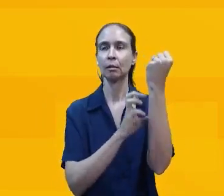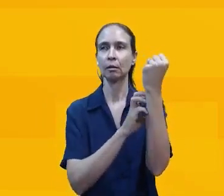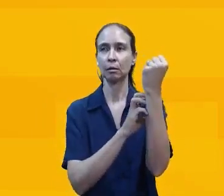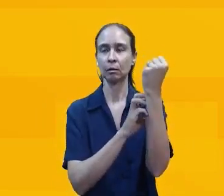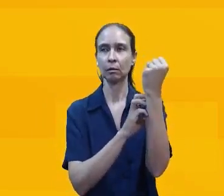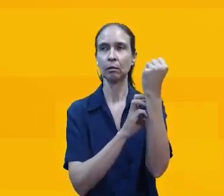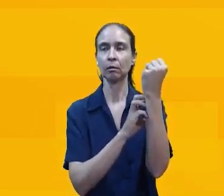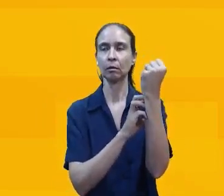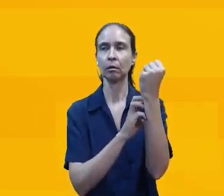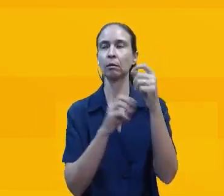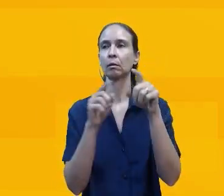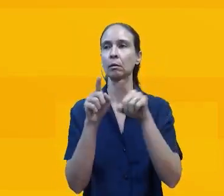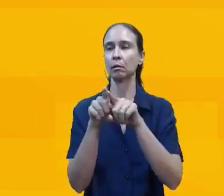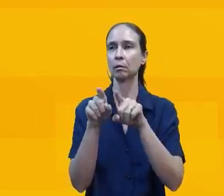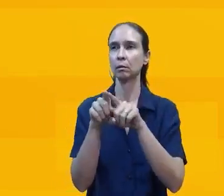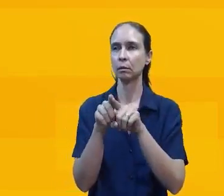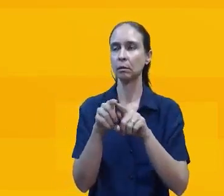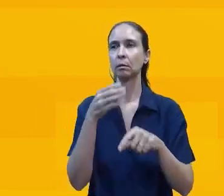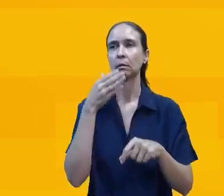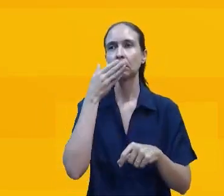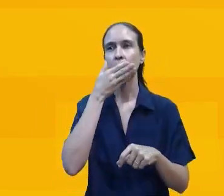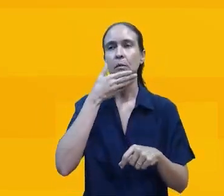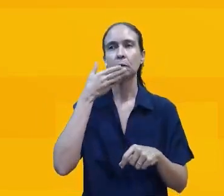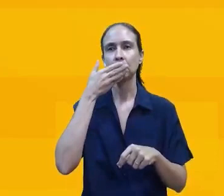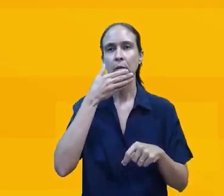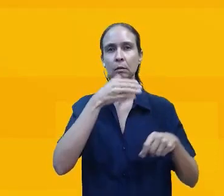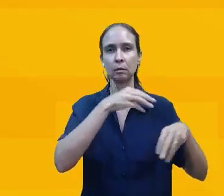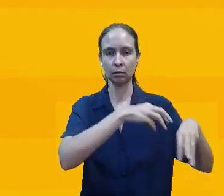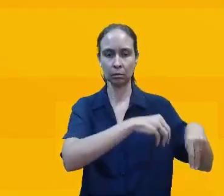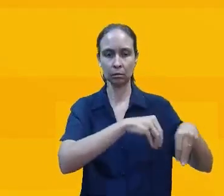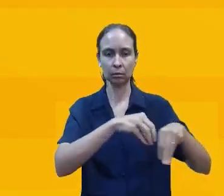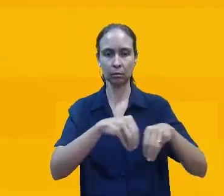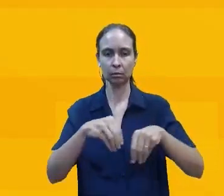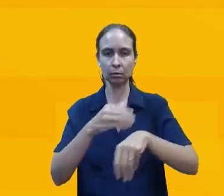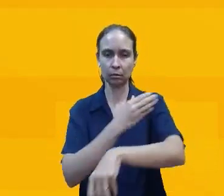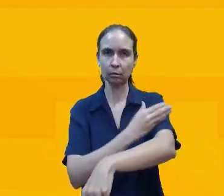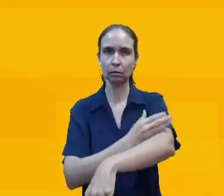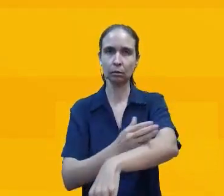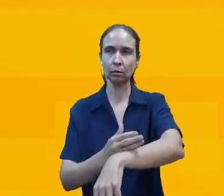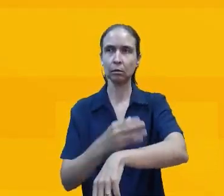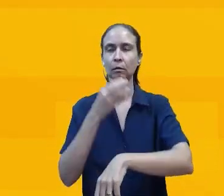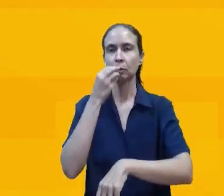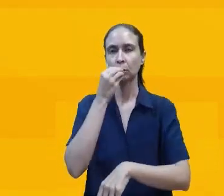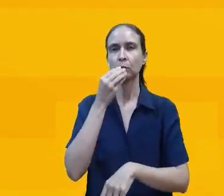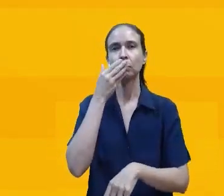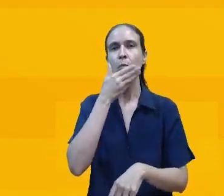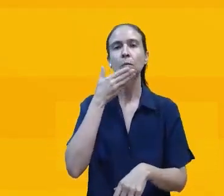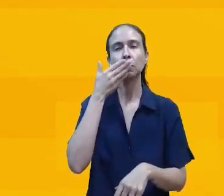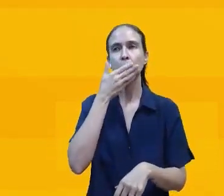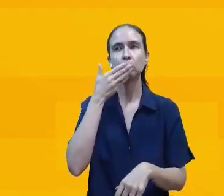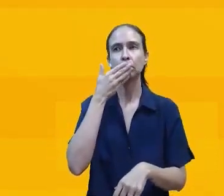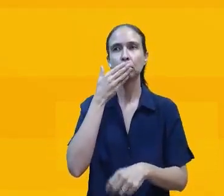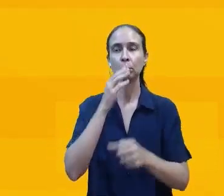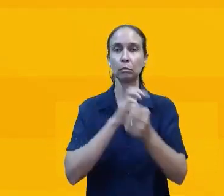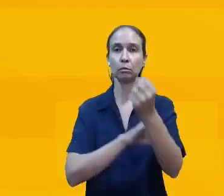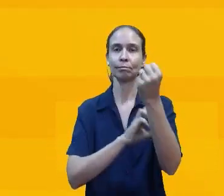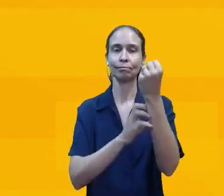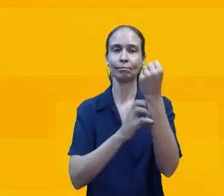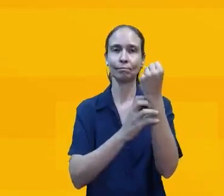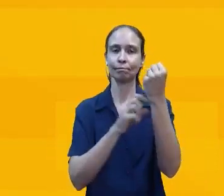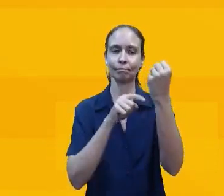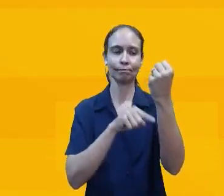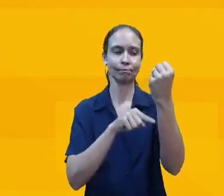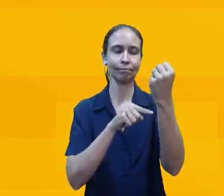de açúcar, que a gente chama de sólidos solúveis, o Brix do abacaxi tocantinense é muito bom. A gente sabe que o Brix